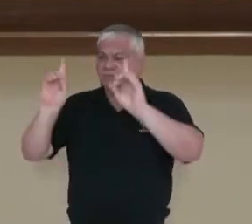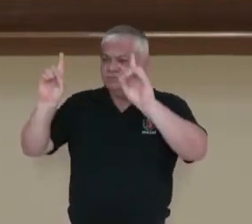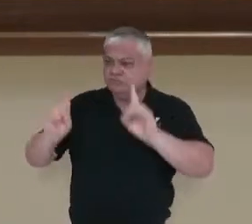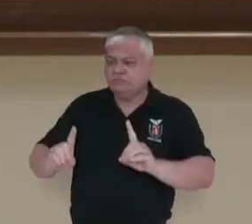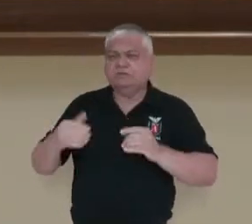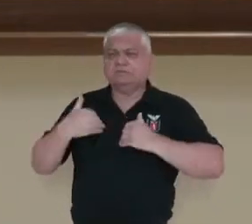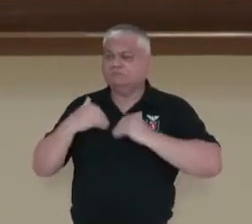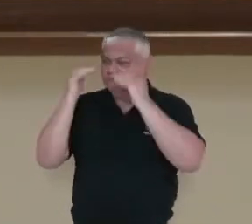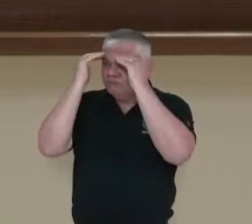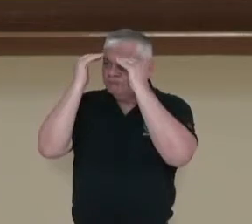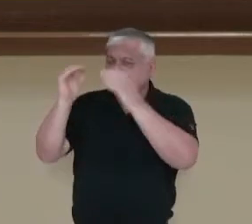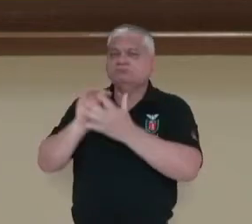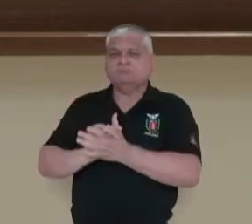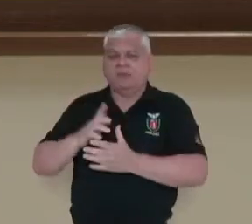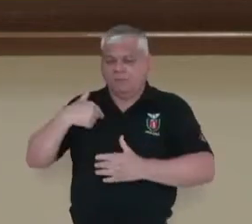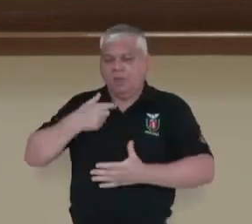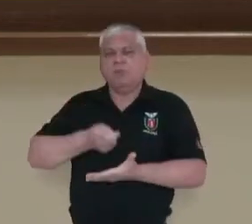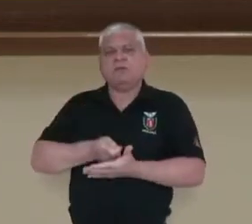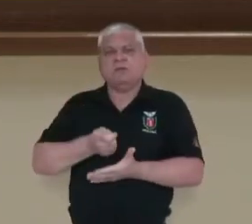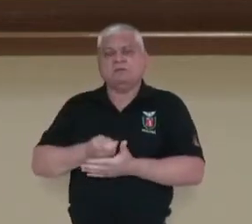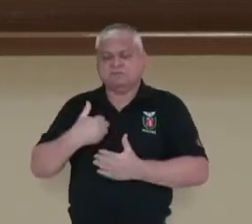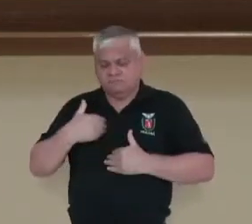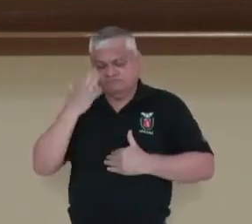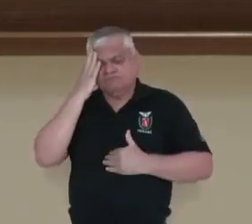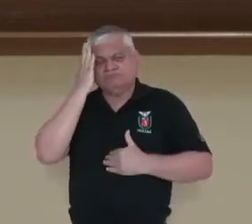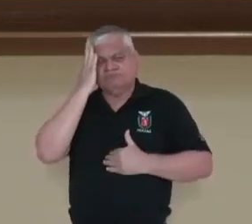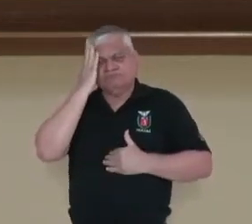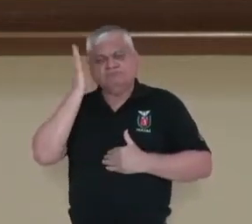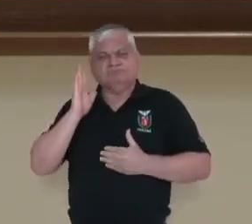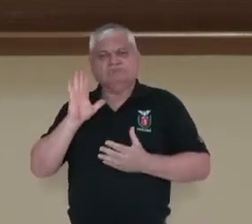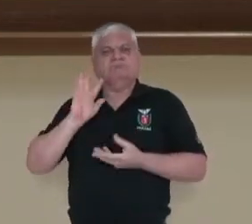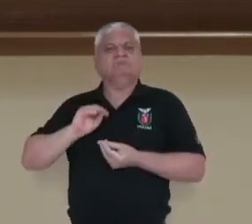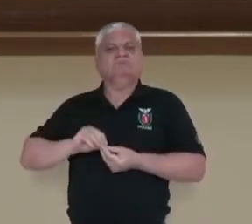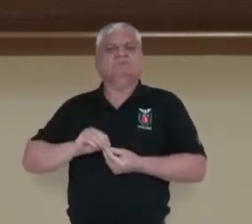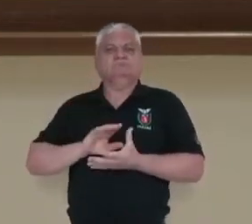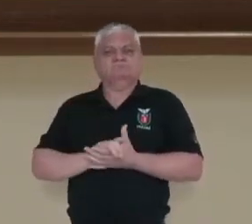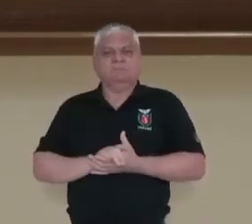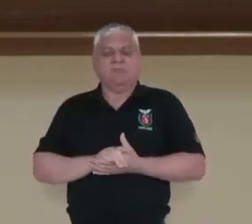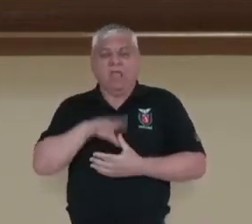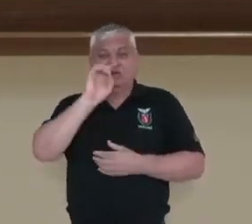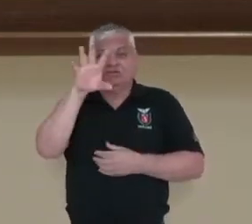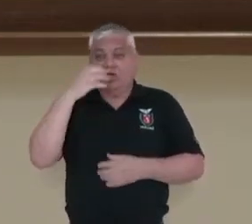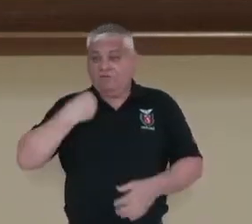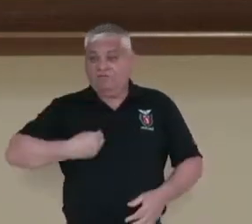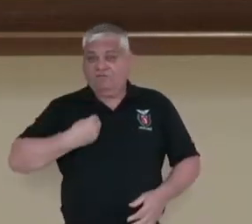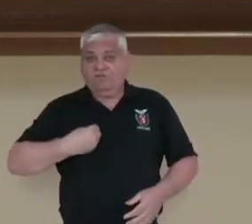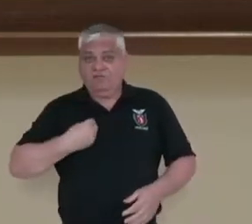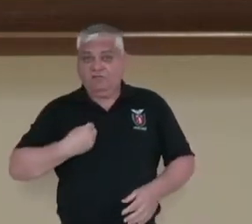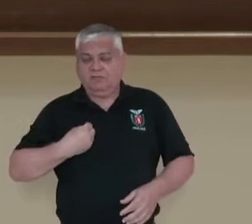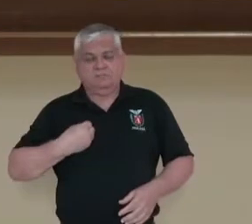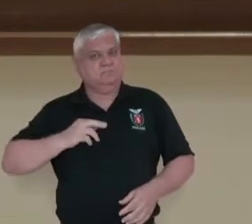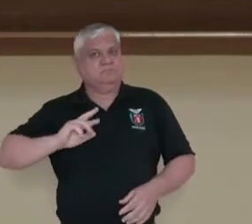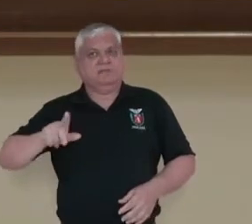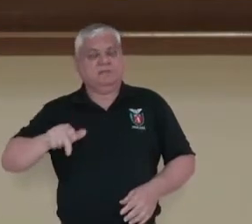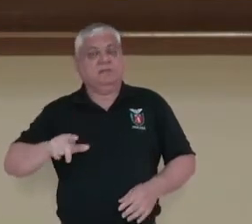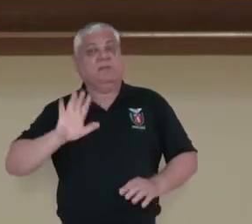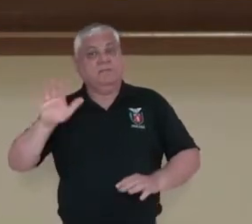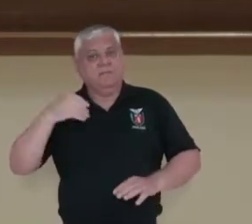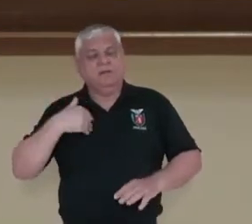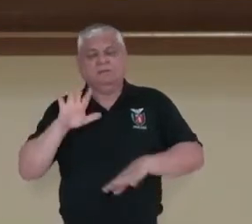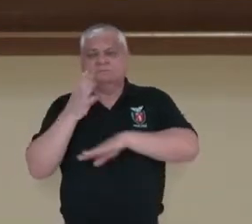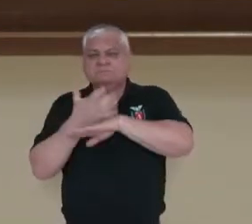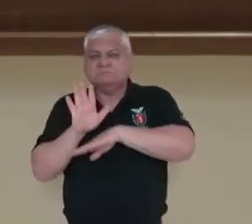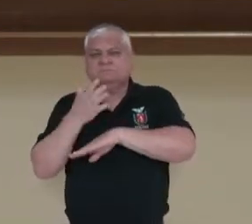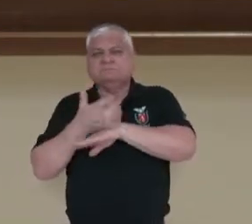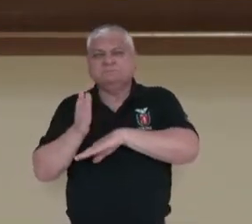reconhece os seus deveres. Ser cidadão, então, não é simplesmente existir, mas sim praticar esse